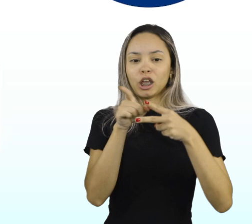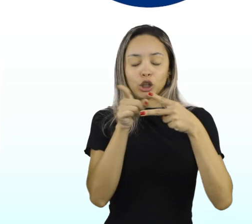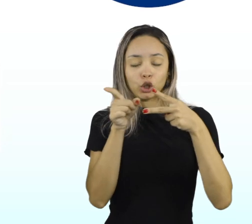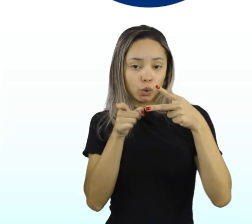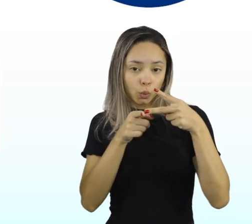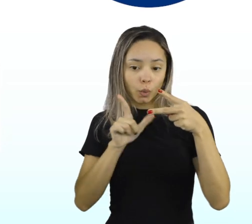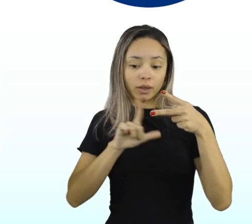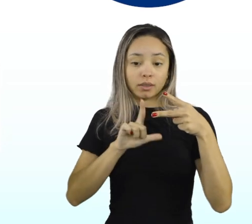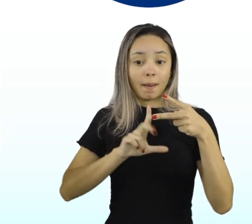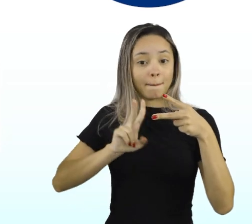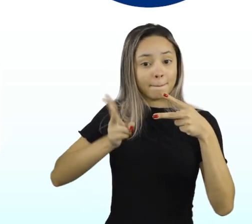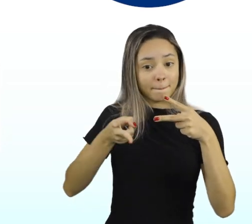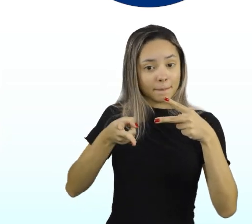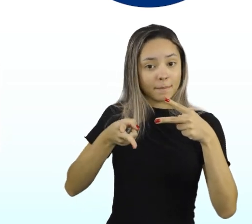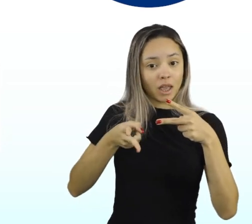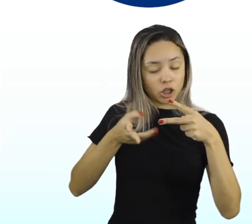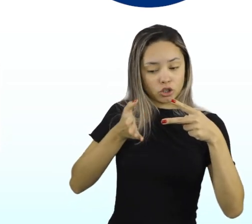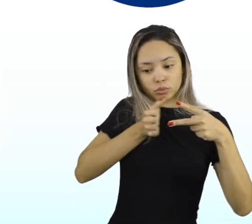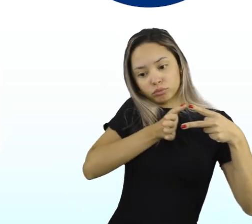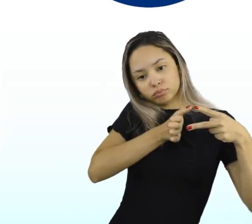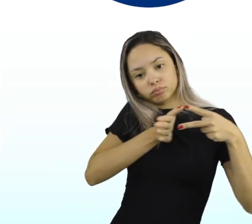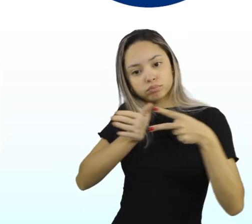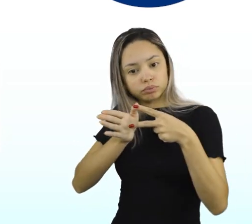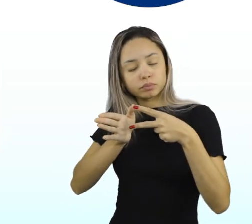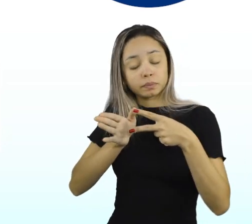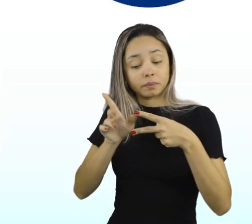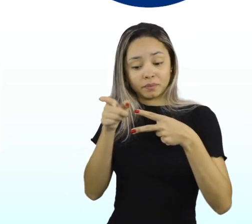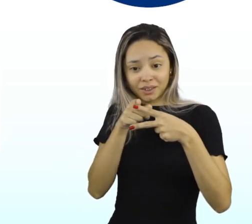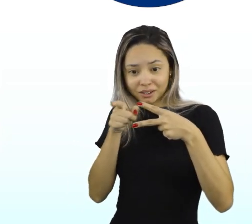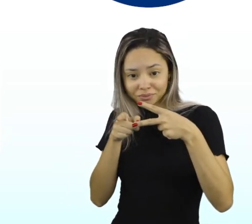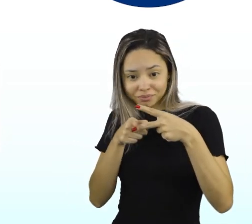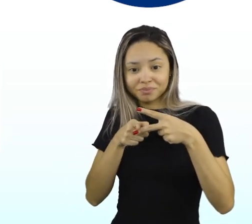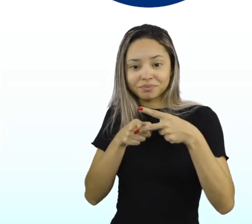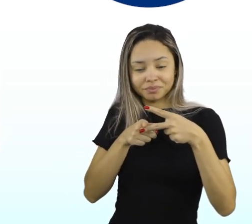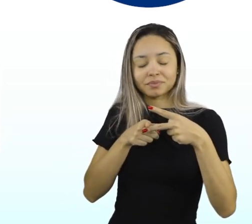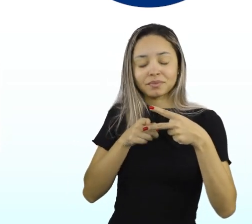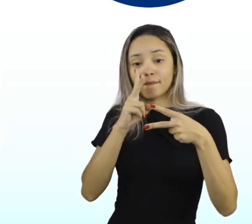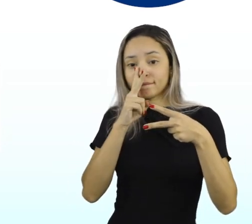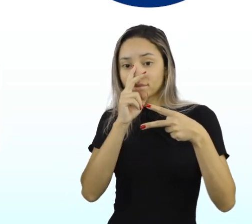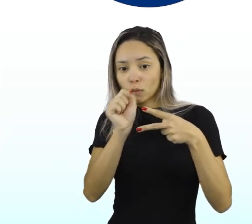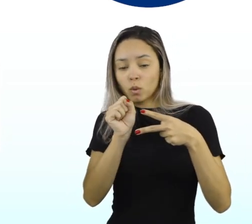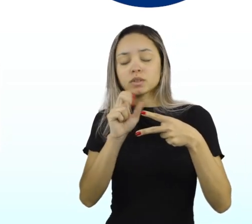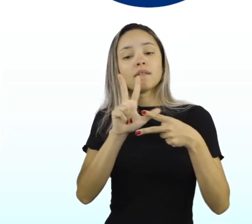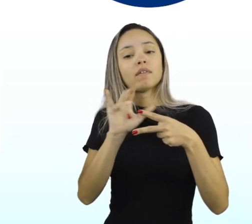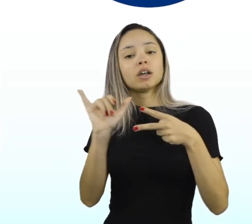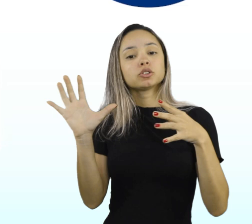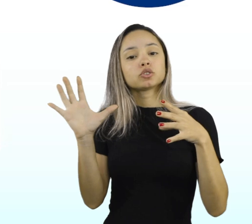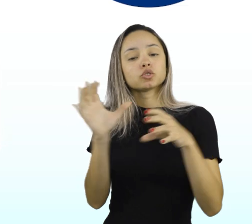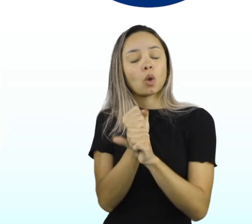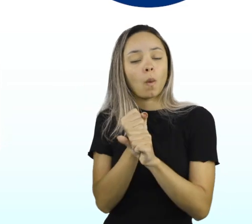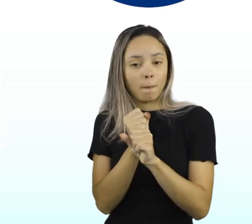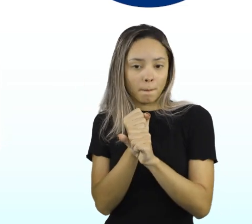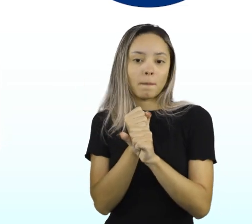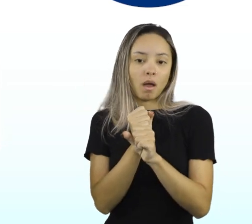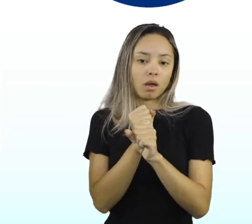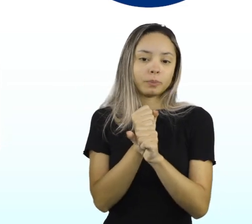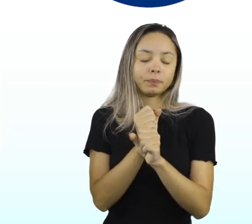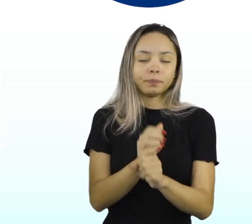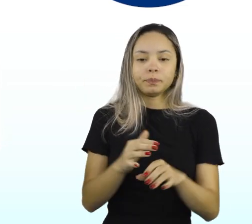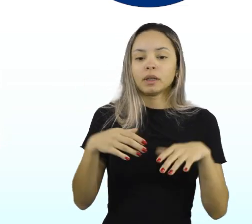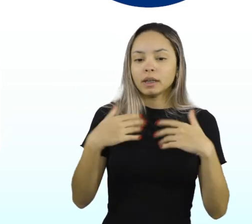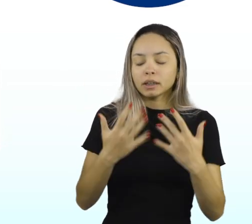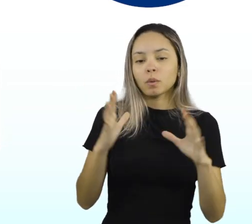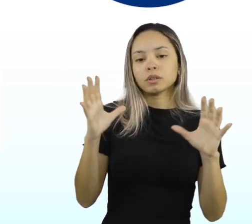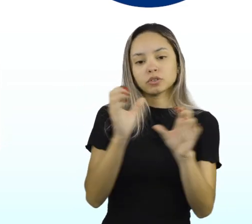que têm a mesma direção e no mesmo sentido, essas forças elas serão somadas. Ou seja, a soma vetorial